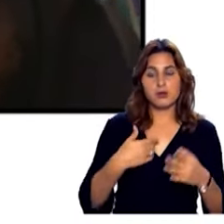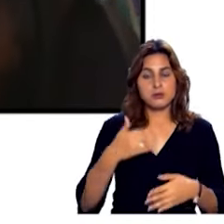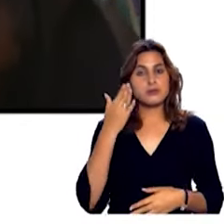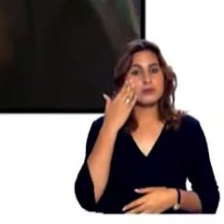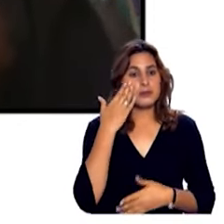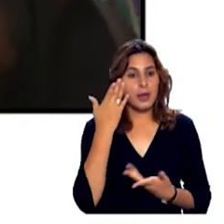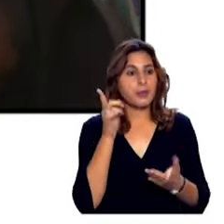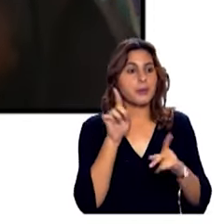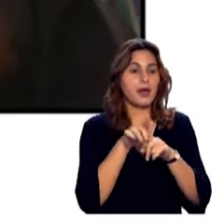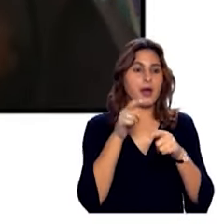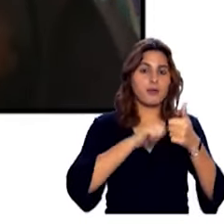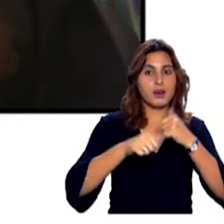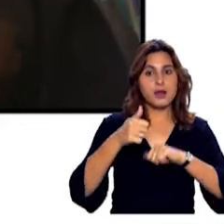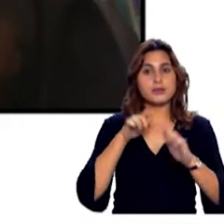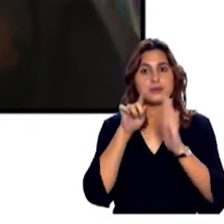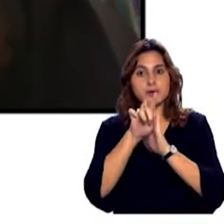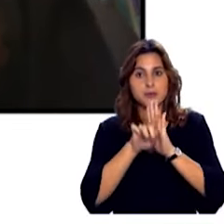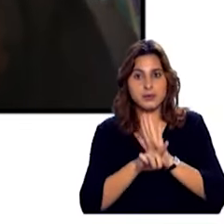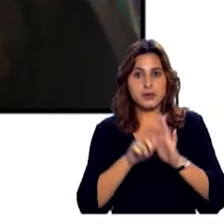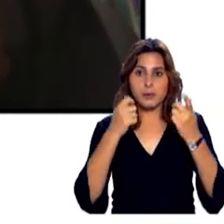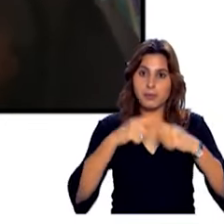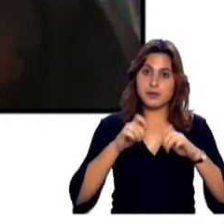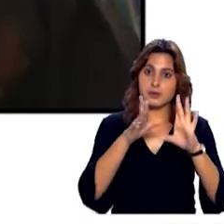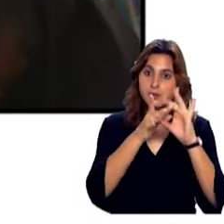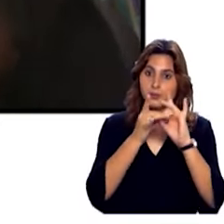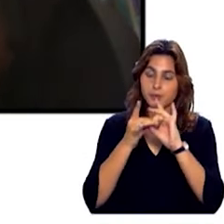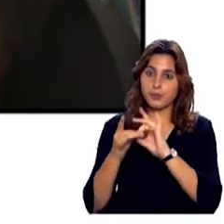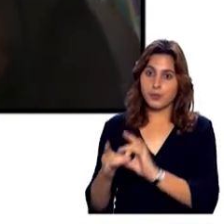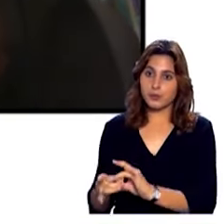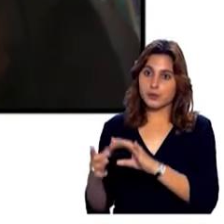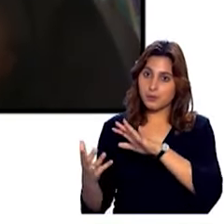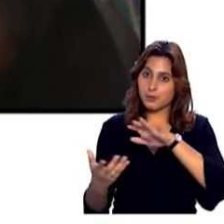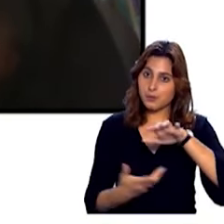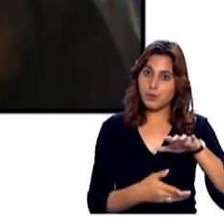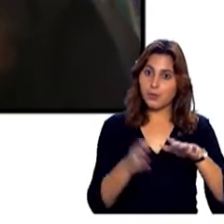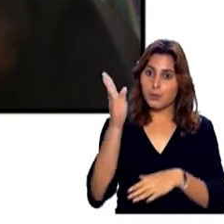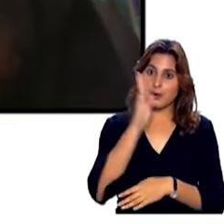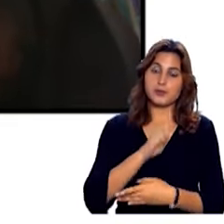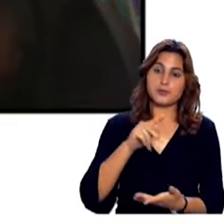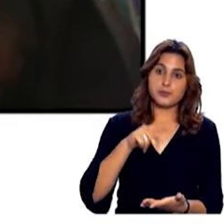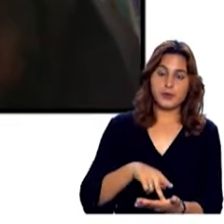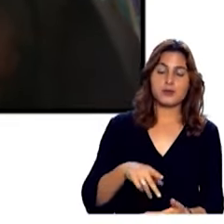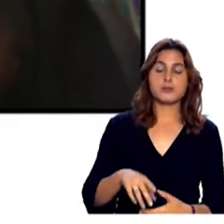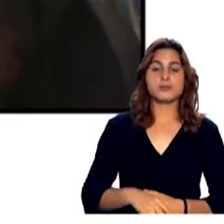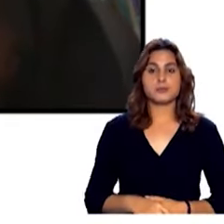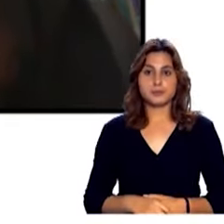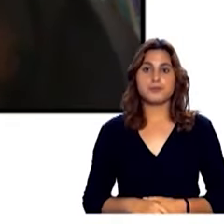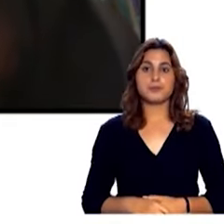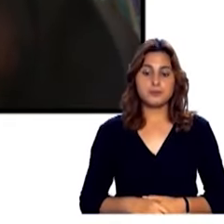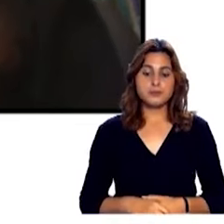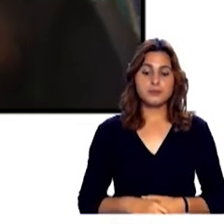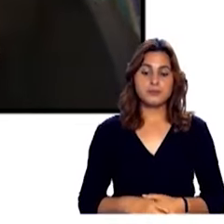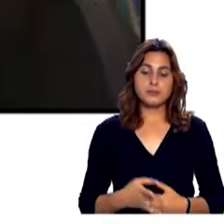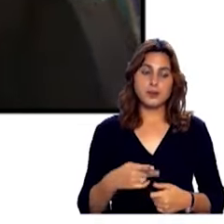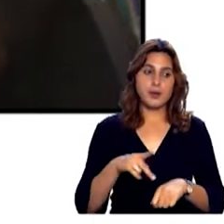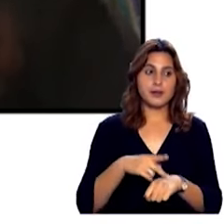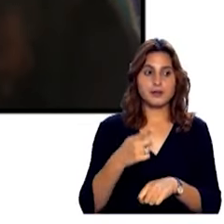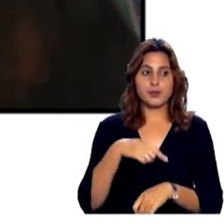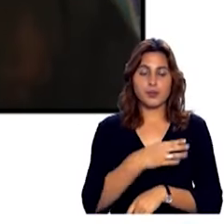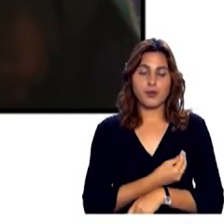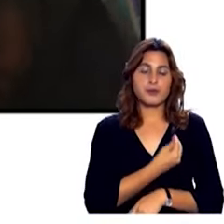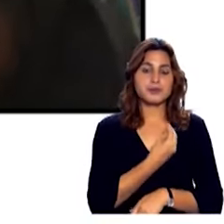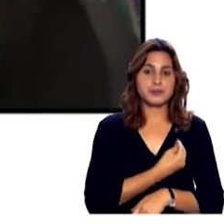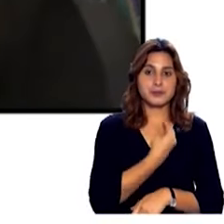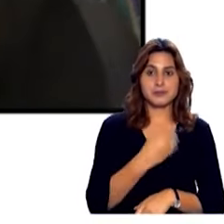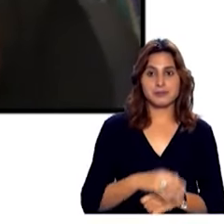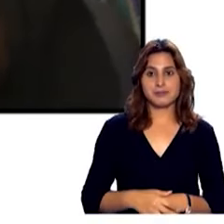avaliação deve ser feita no contexto de um mundo real de um Brasil Real desse país que tá aí em que nós vivemos né e não no Mundo